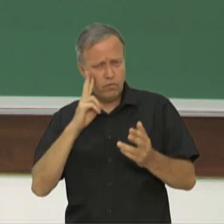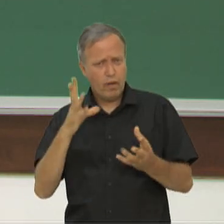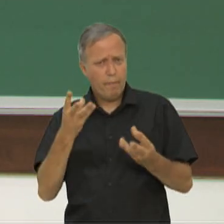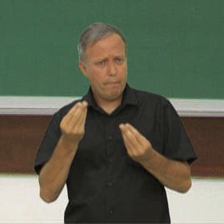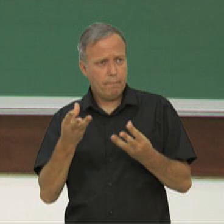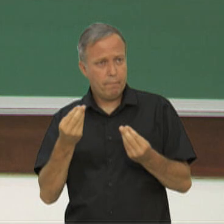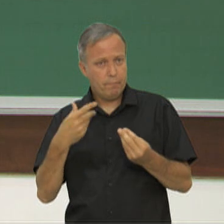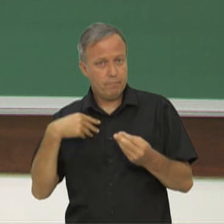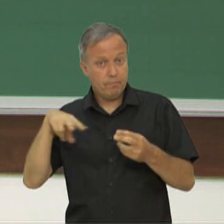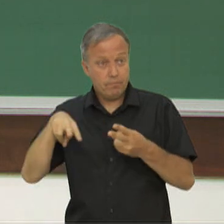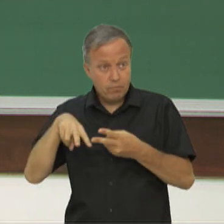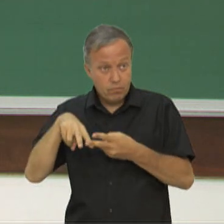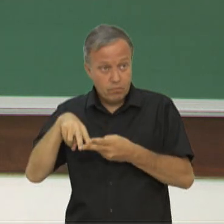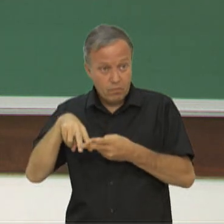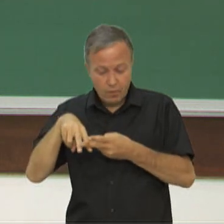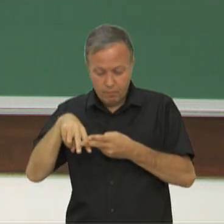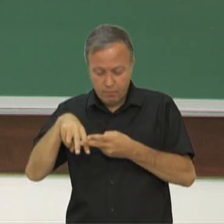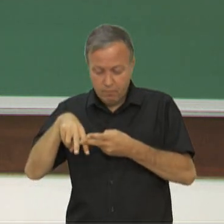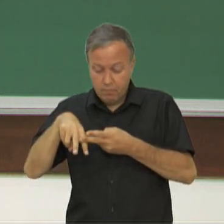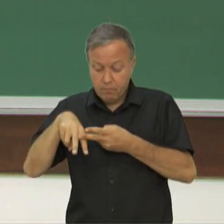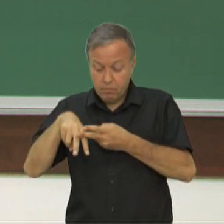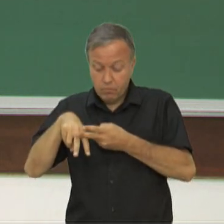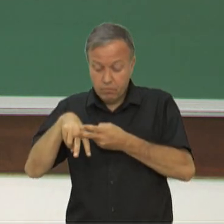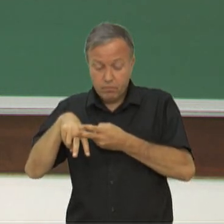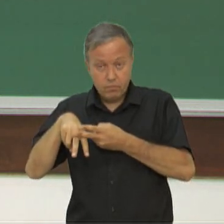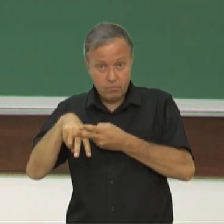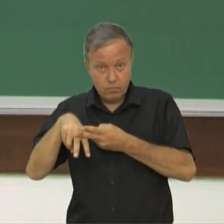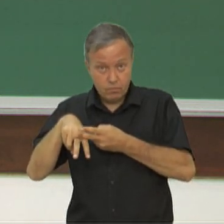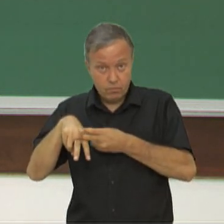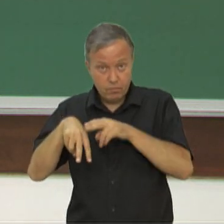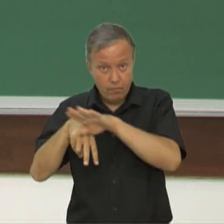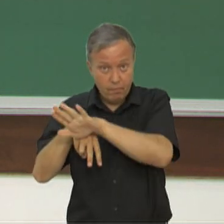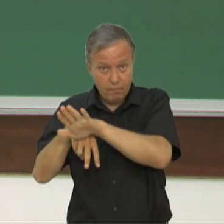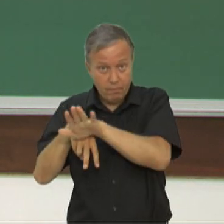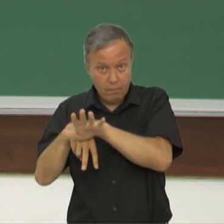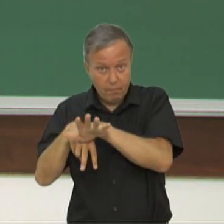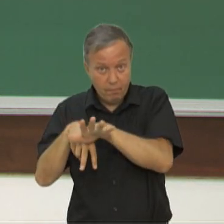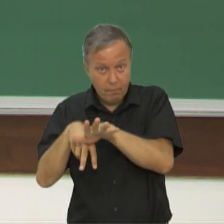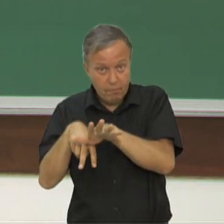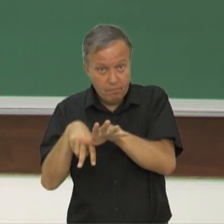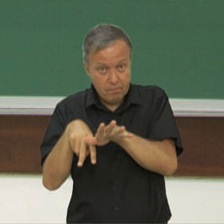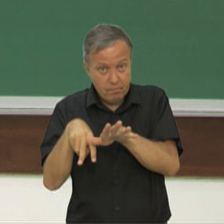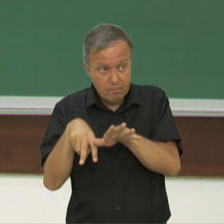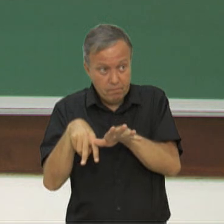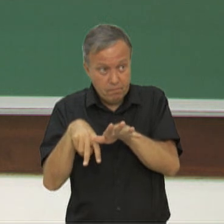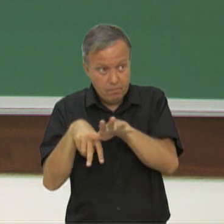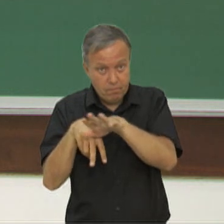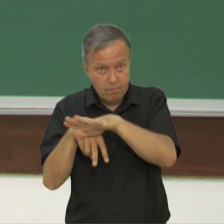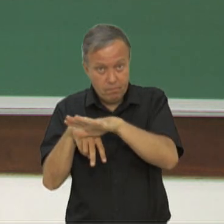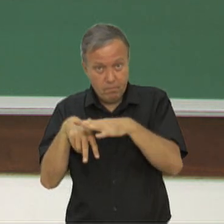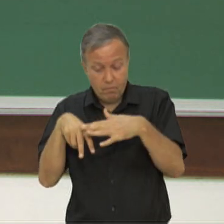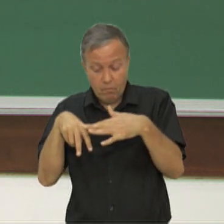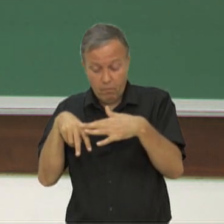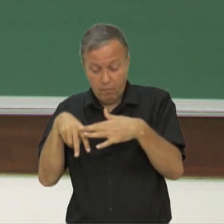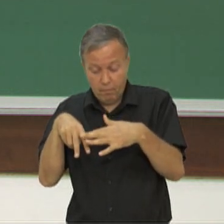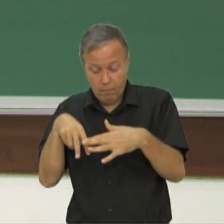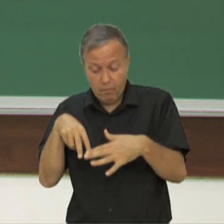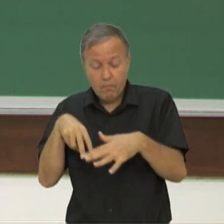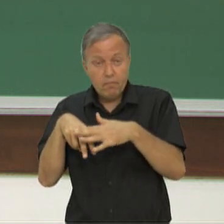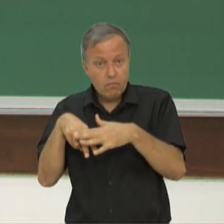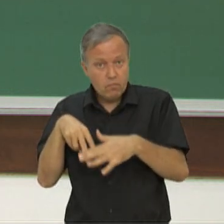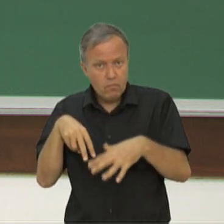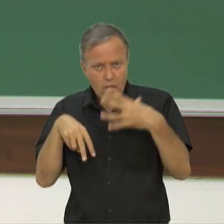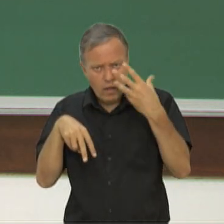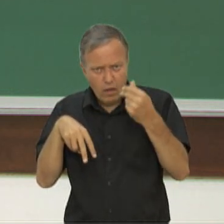mais curtinhos, né? Ficam mais durinhos aqui em cima e que aparece toda a perna da bailarina.